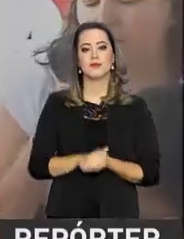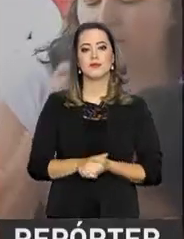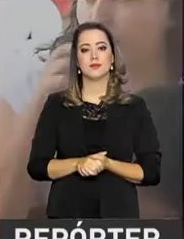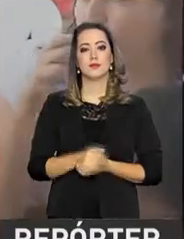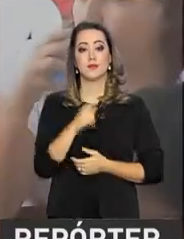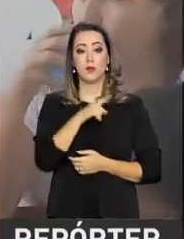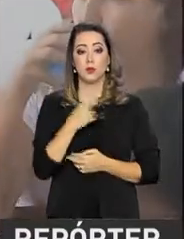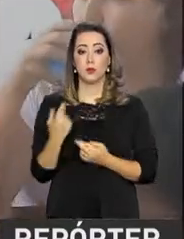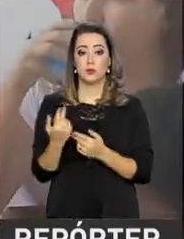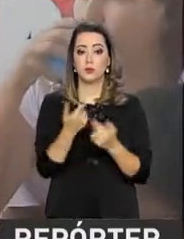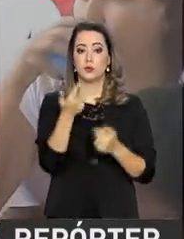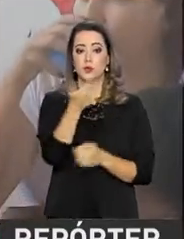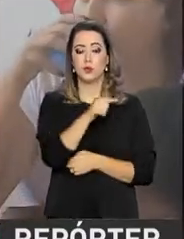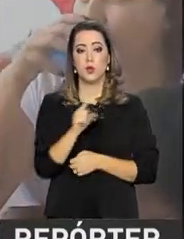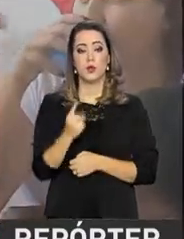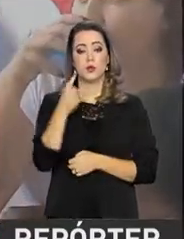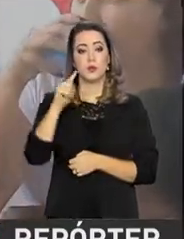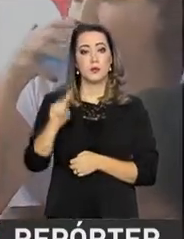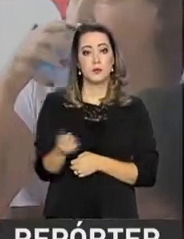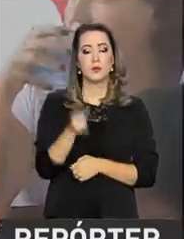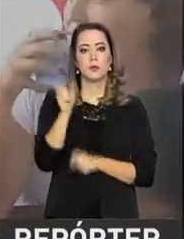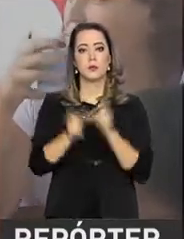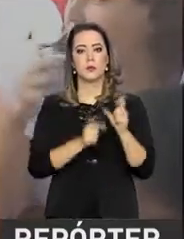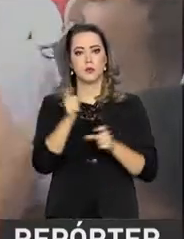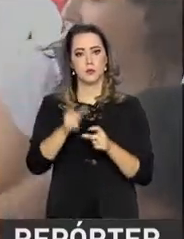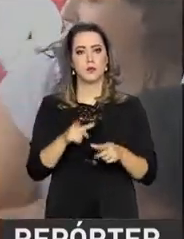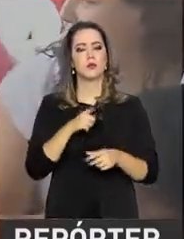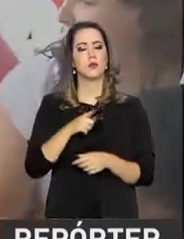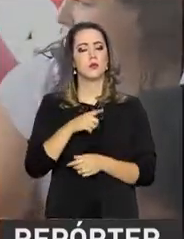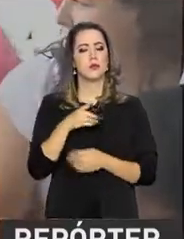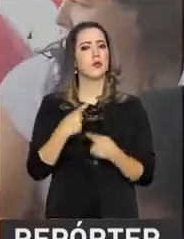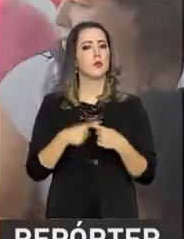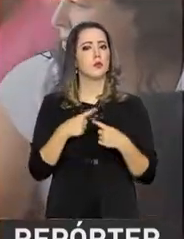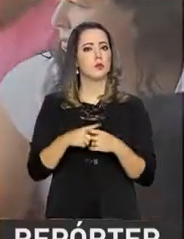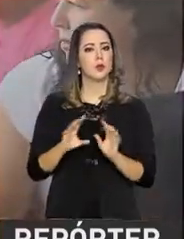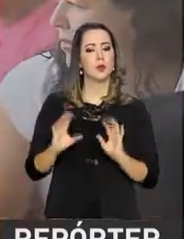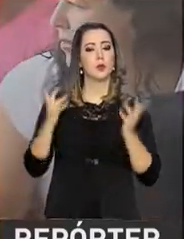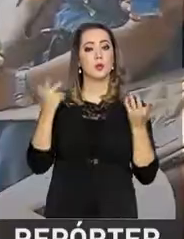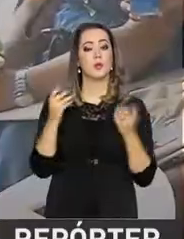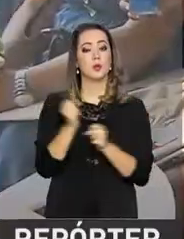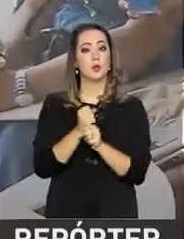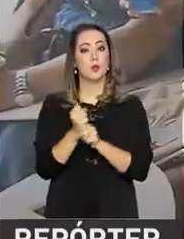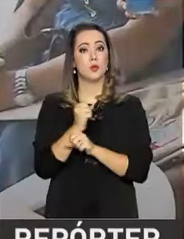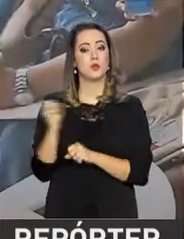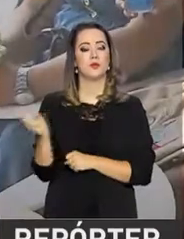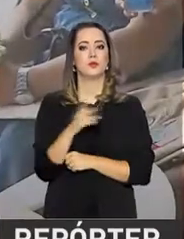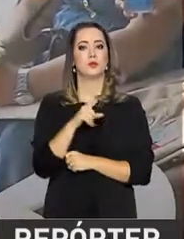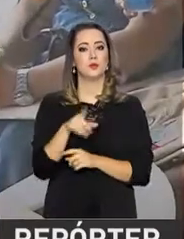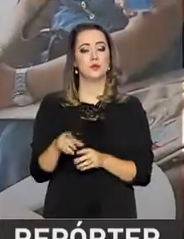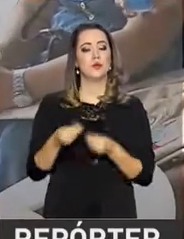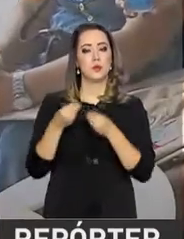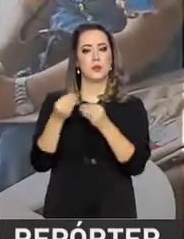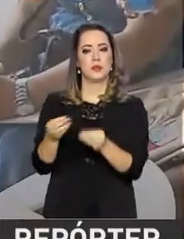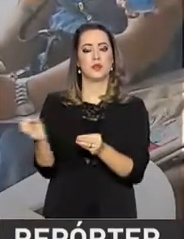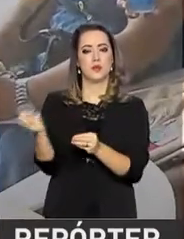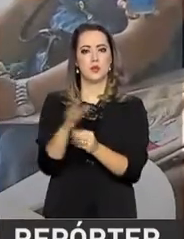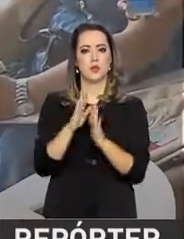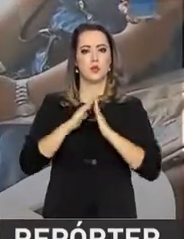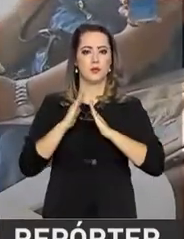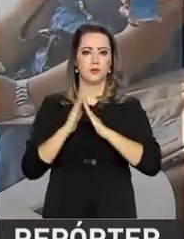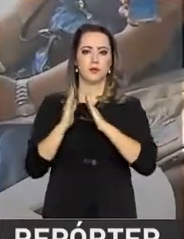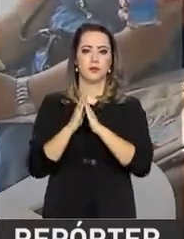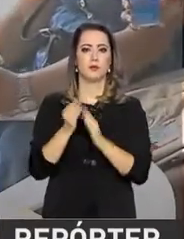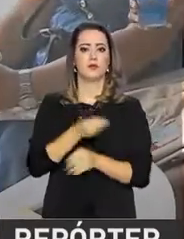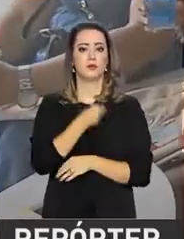além do luciano outras mil pessoas têm motivos para comemorar o ano que começa eles também receberam um imóvel do minha casa